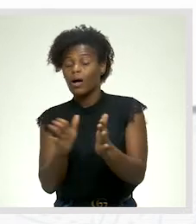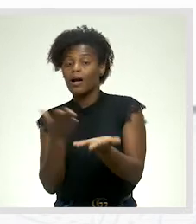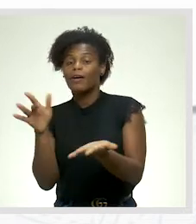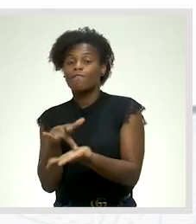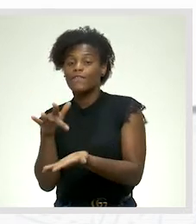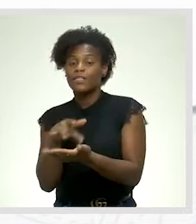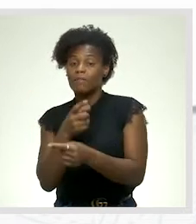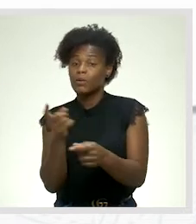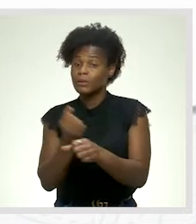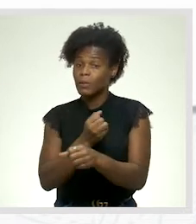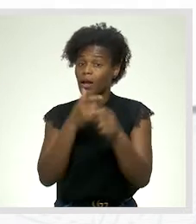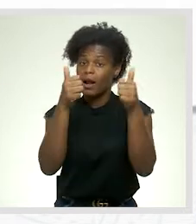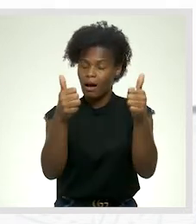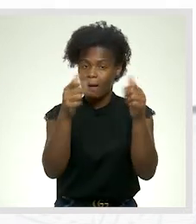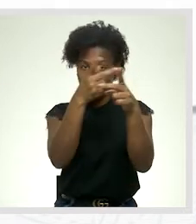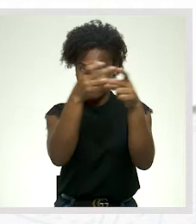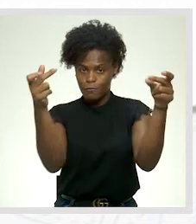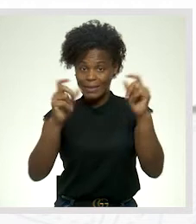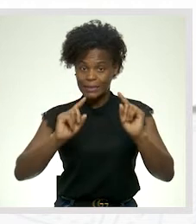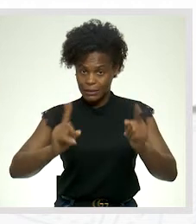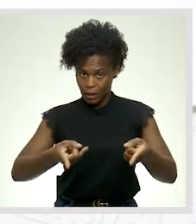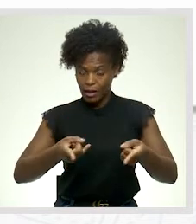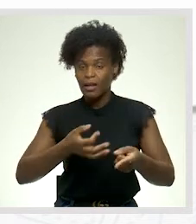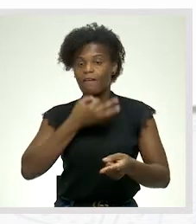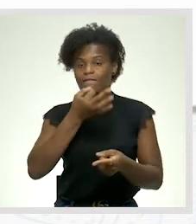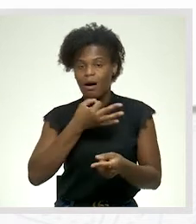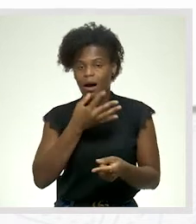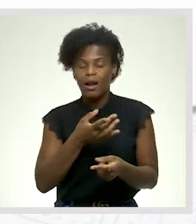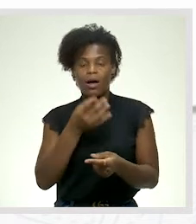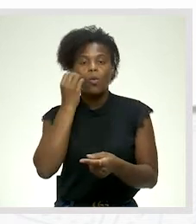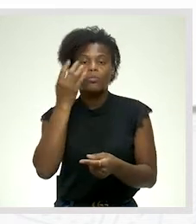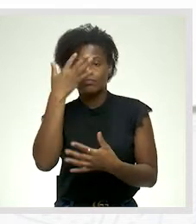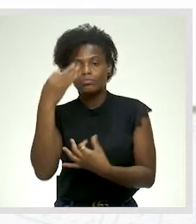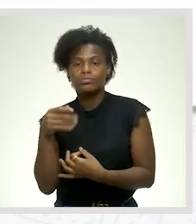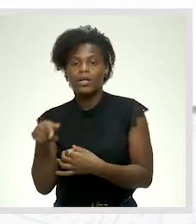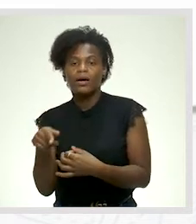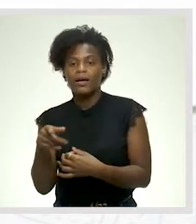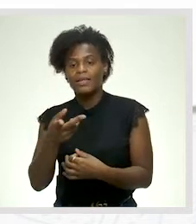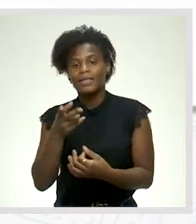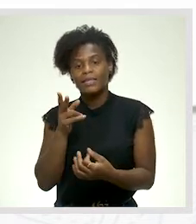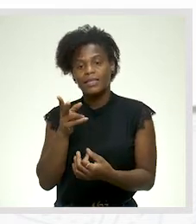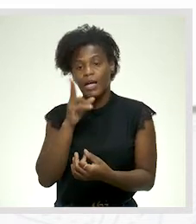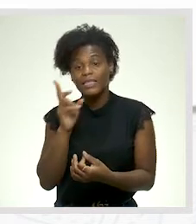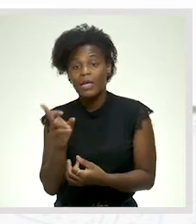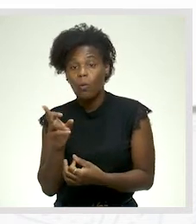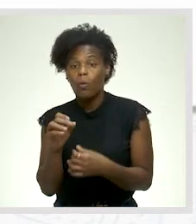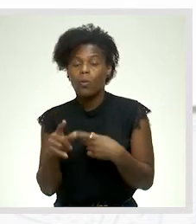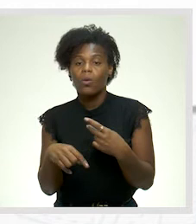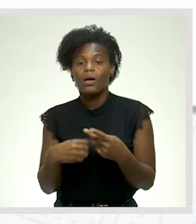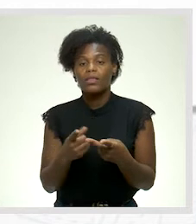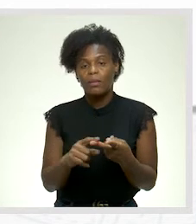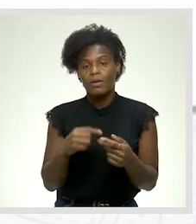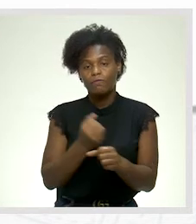qualidade de uma nota introdutória referindo a posição da direção e também tem